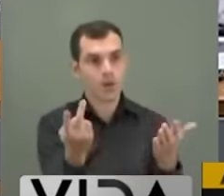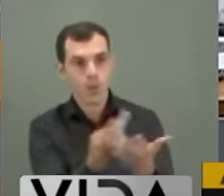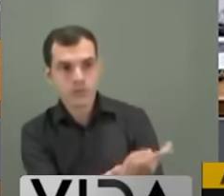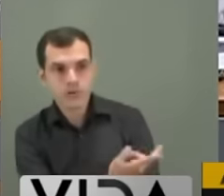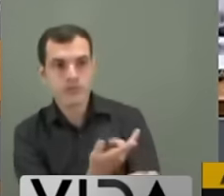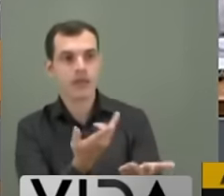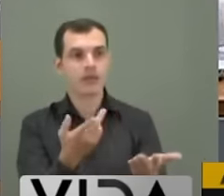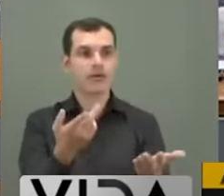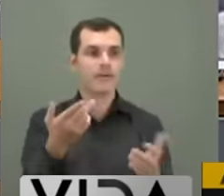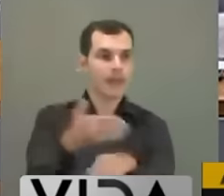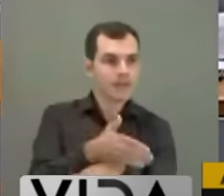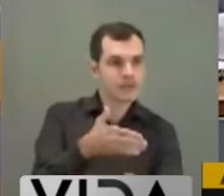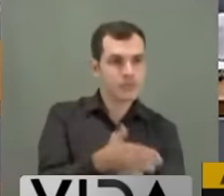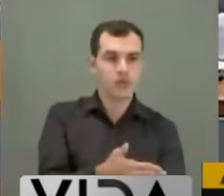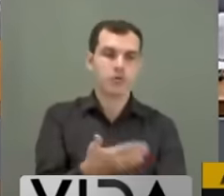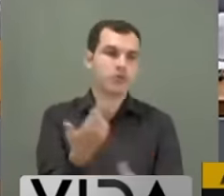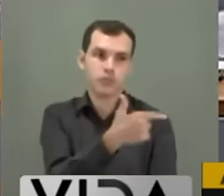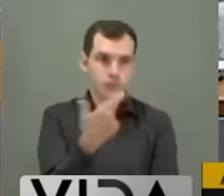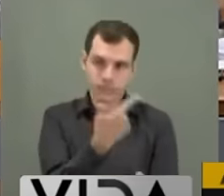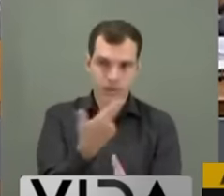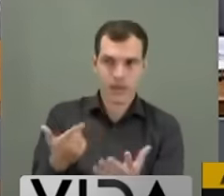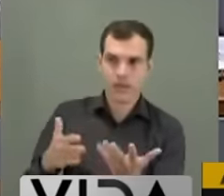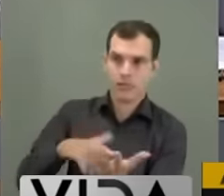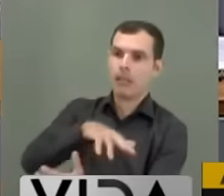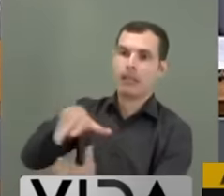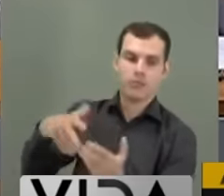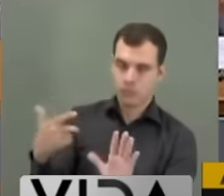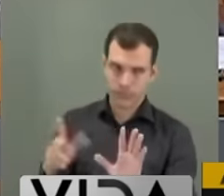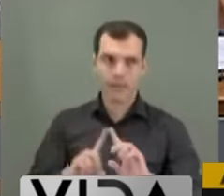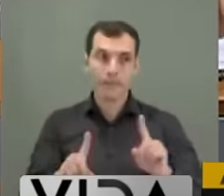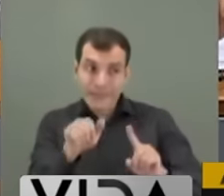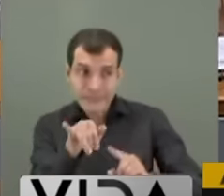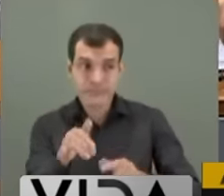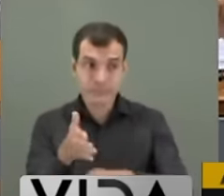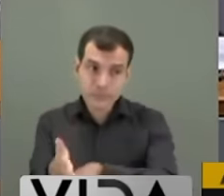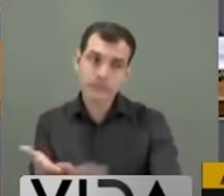Deus. Então, é um controle. O nome mesmo diz a lei